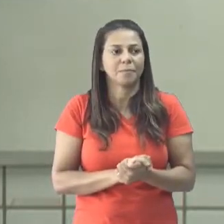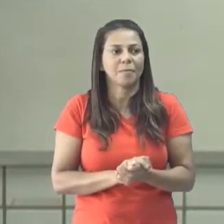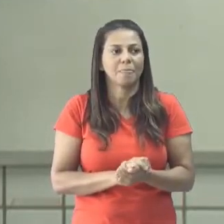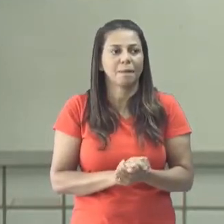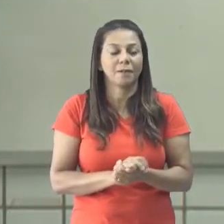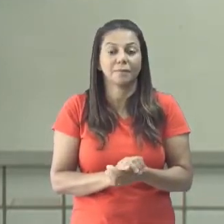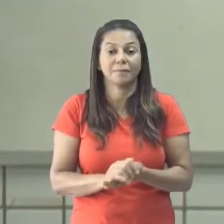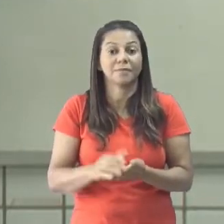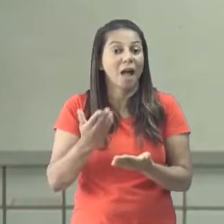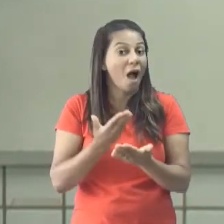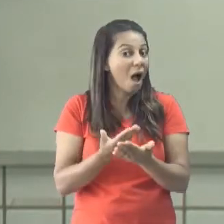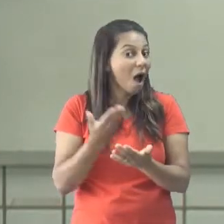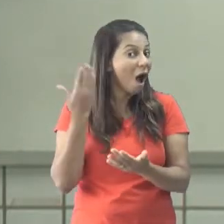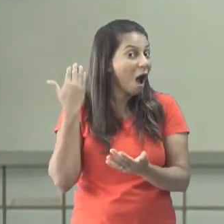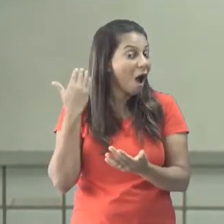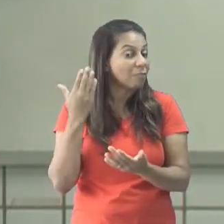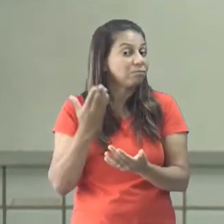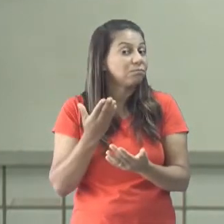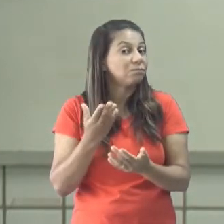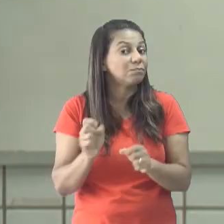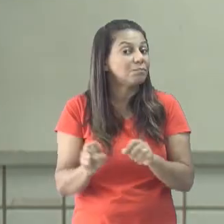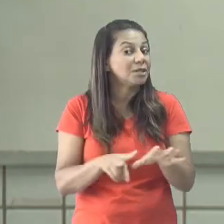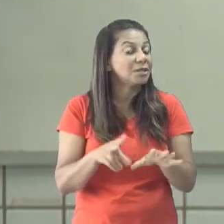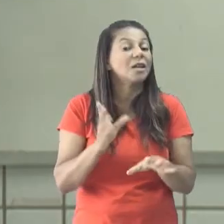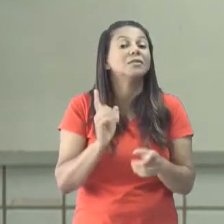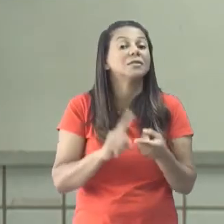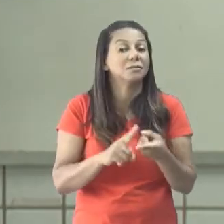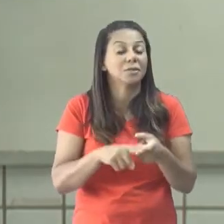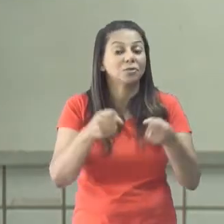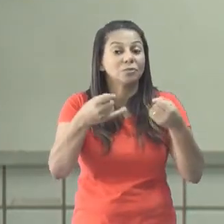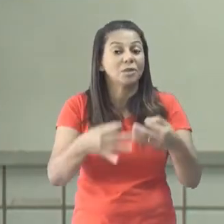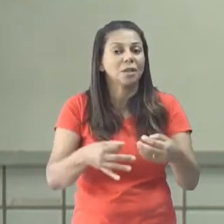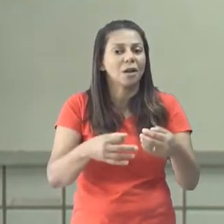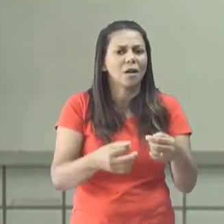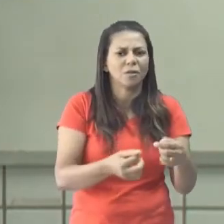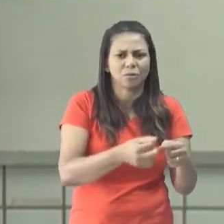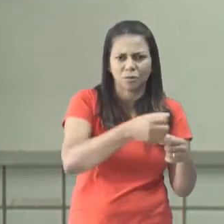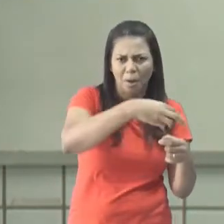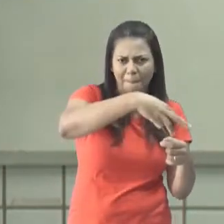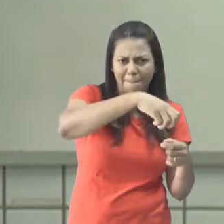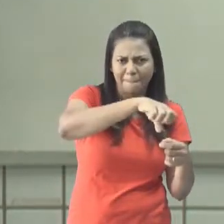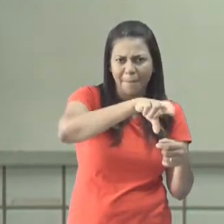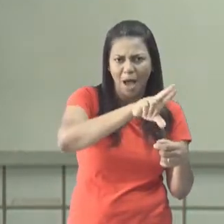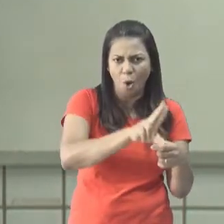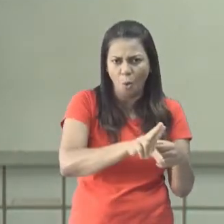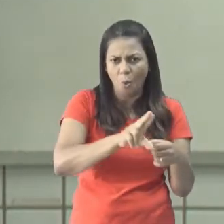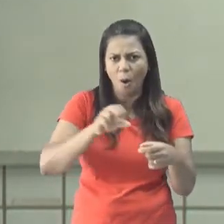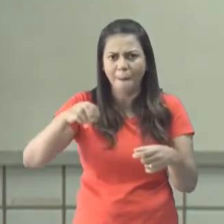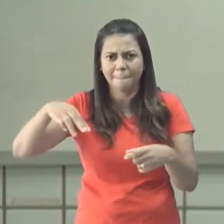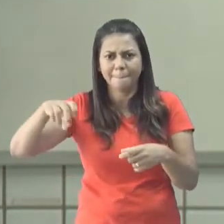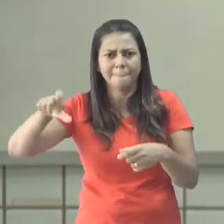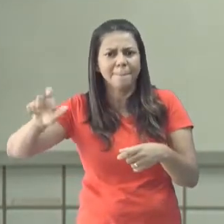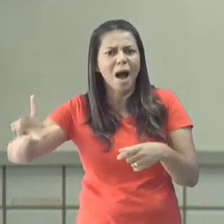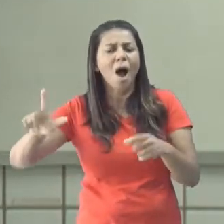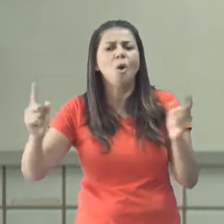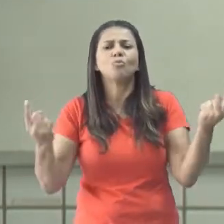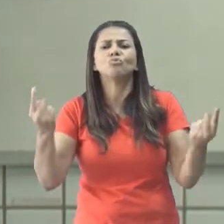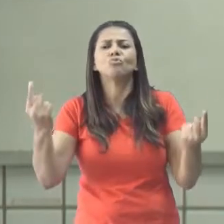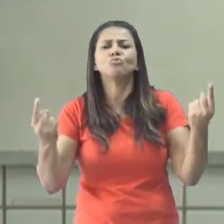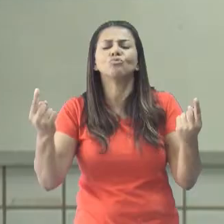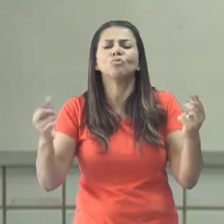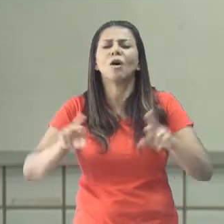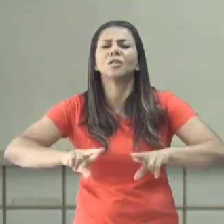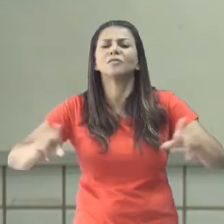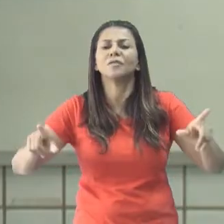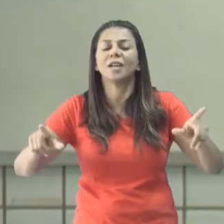Na aula passada, nós também falamos da diferença entre mal com U e mal com L. E onde está essa